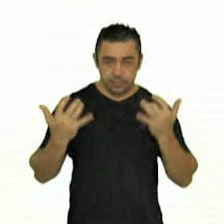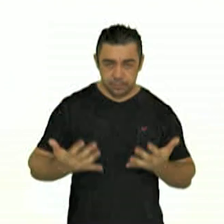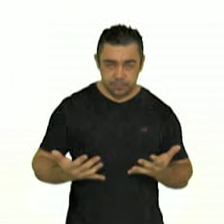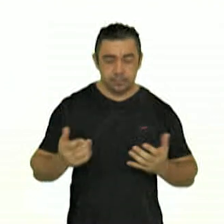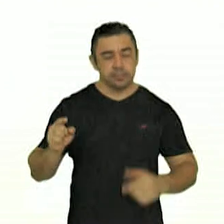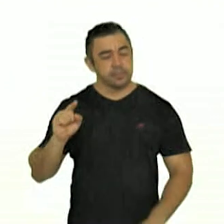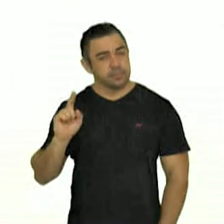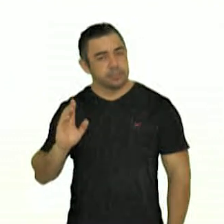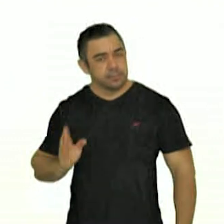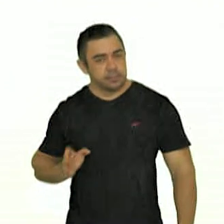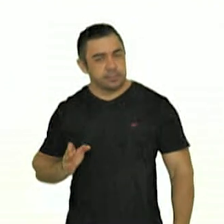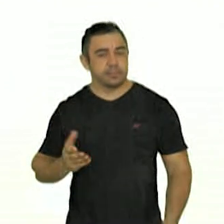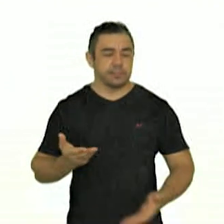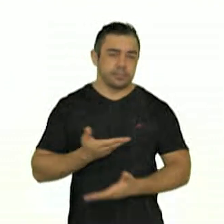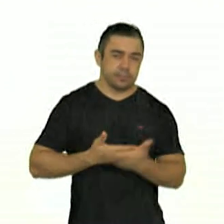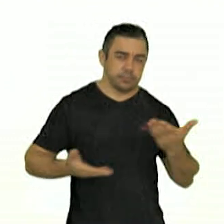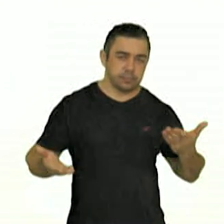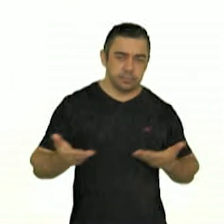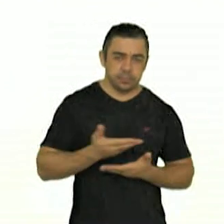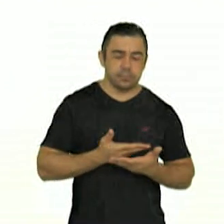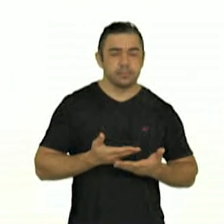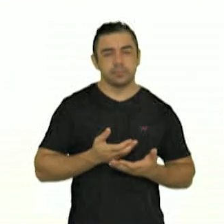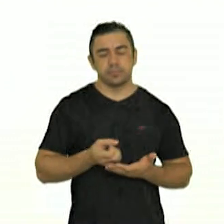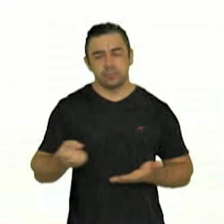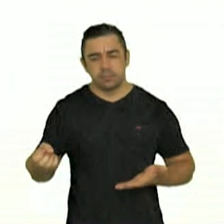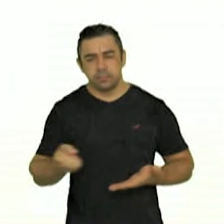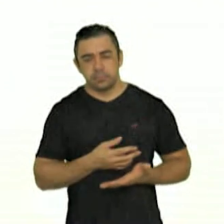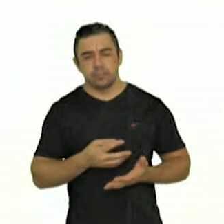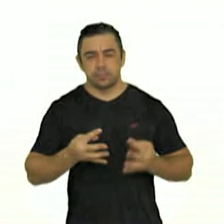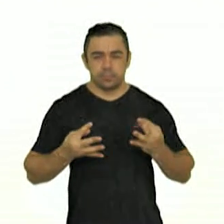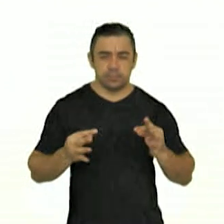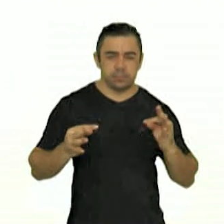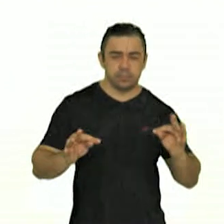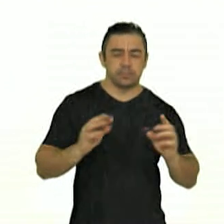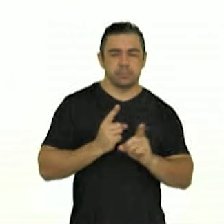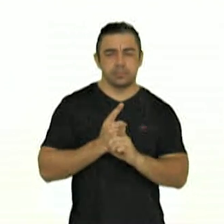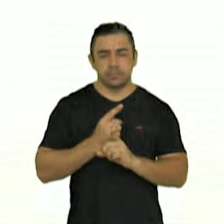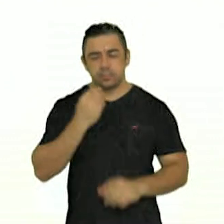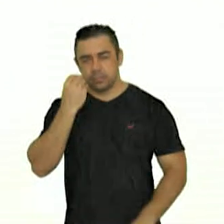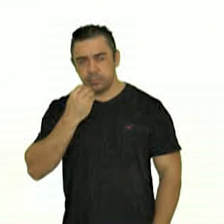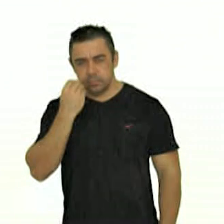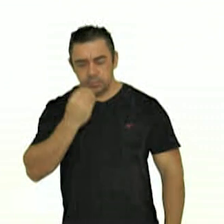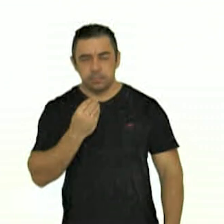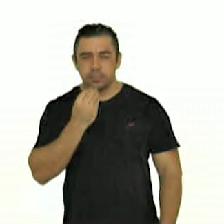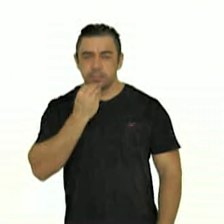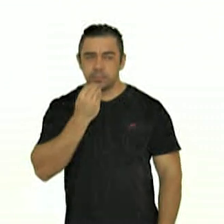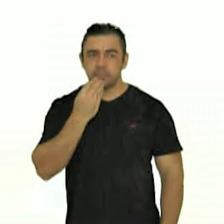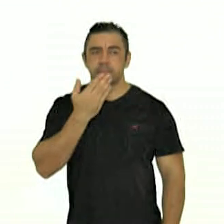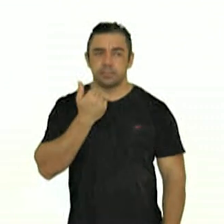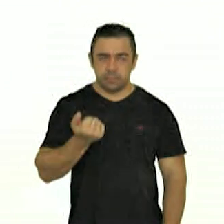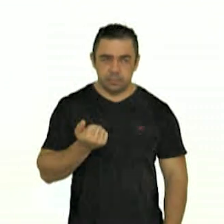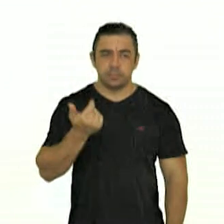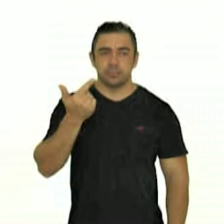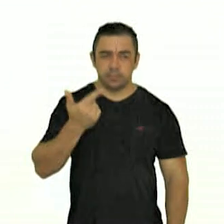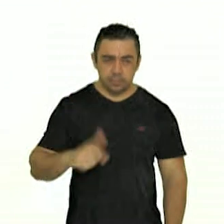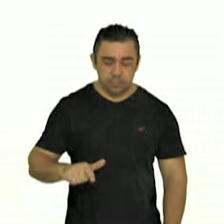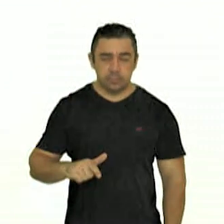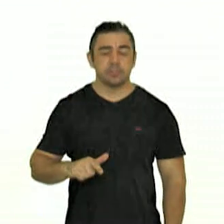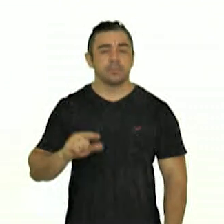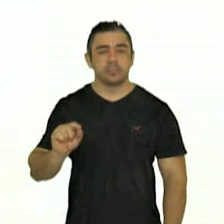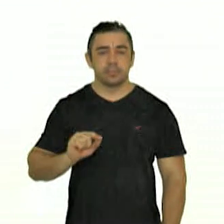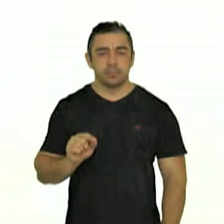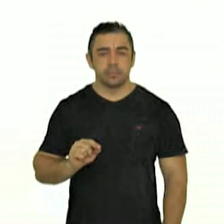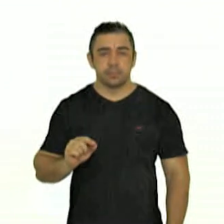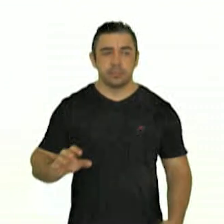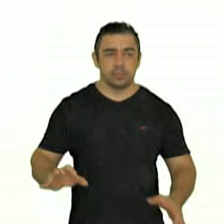um compartilhamento de inovações, de descobertas, de experiências, né? Mais uma vez entra aí a